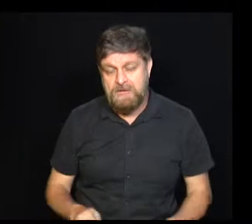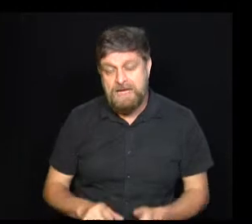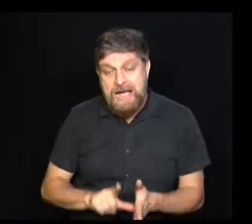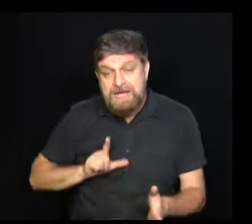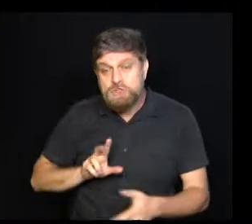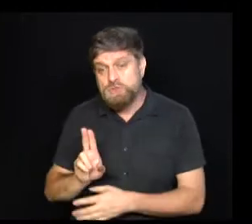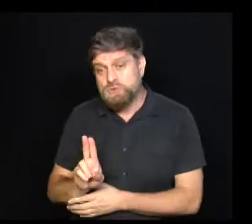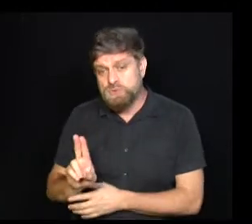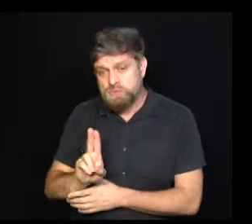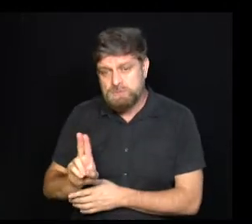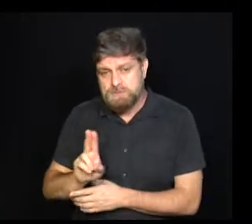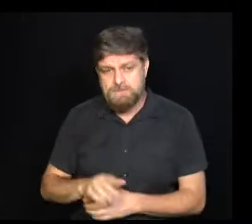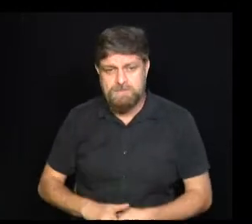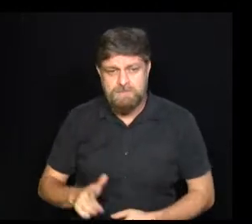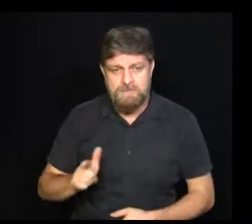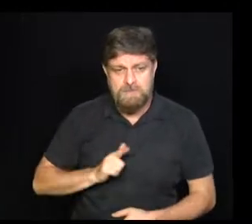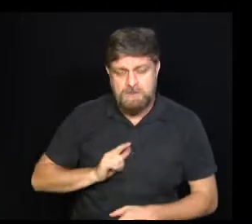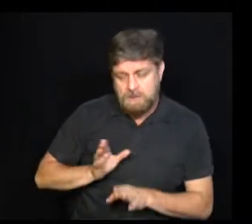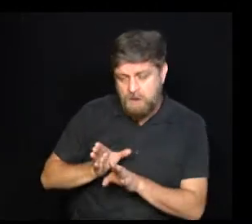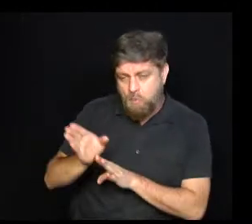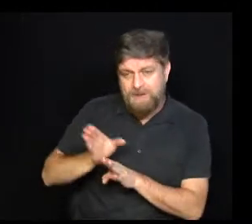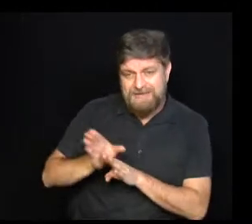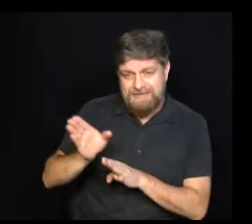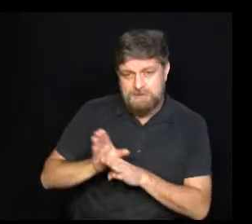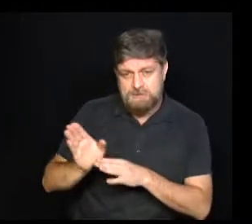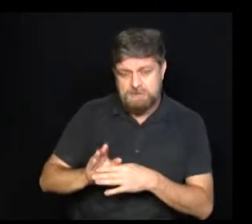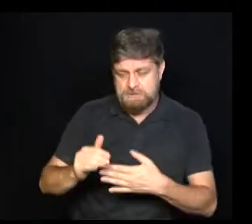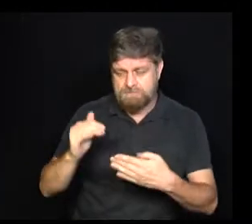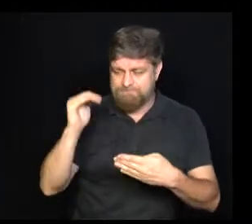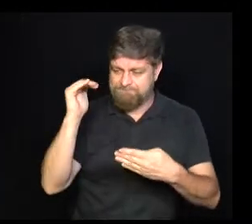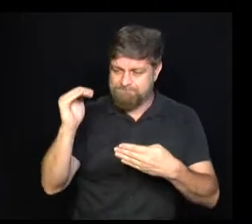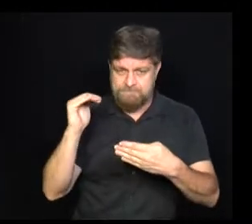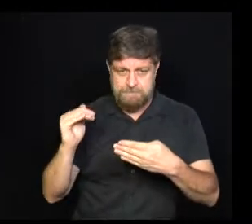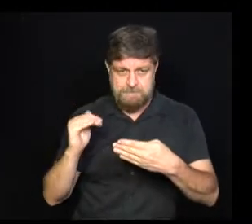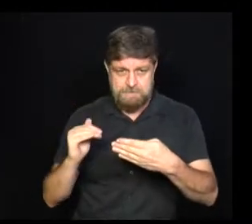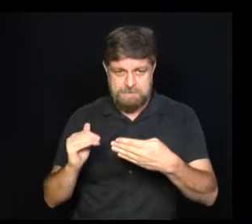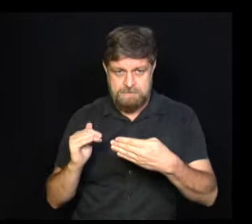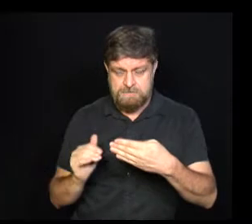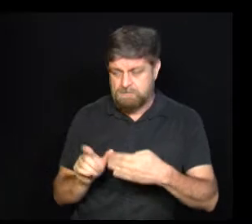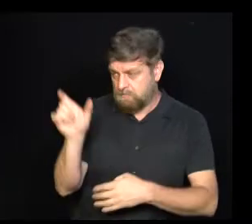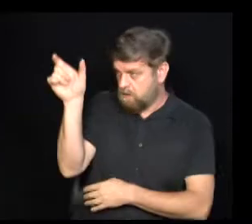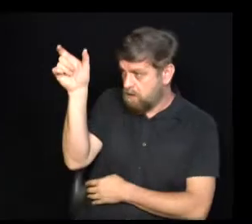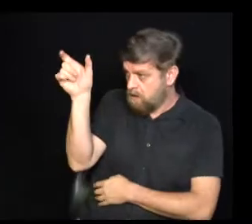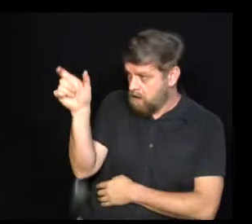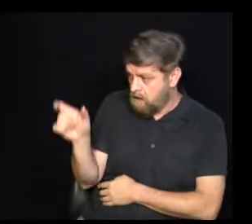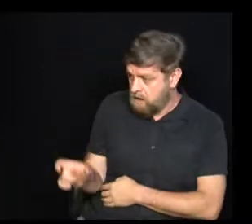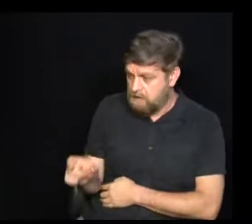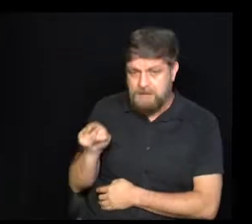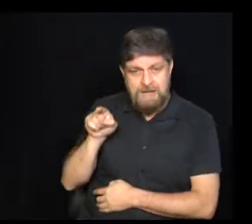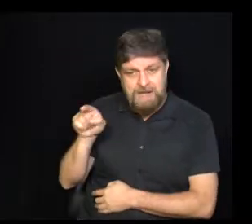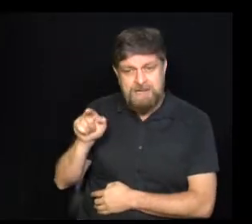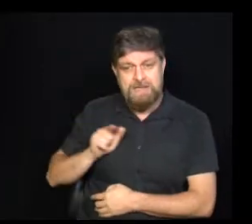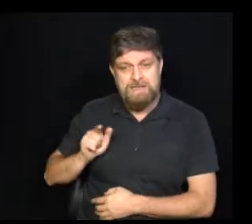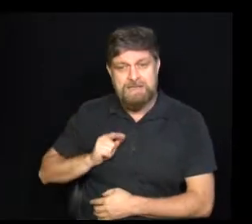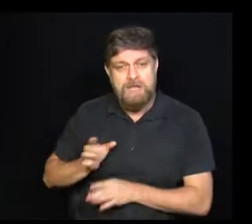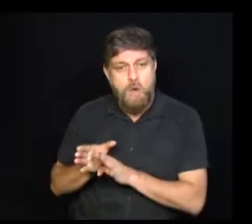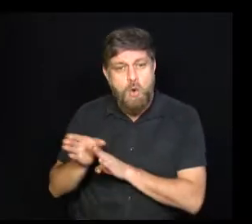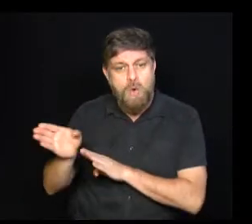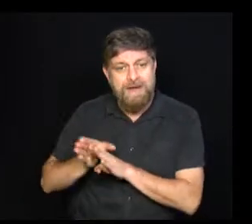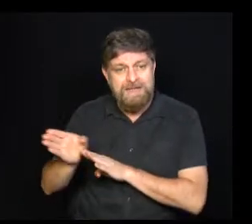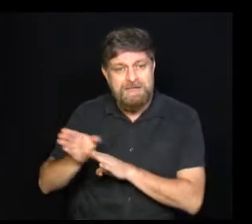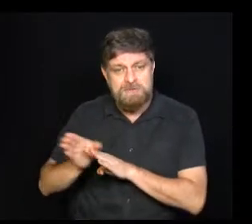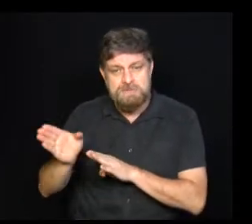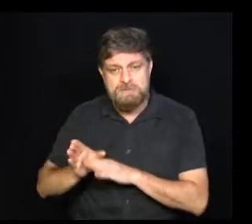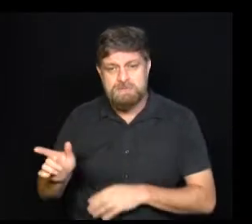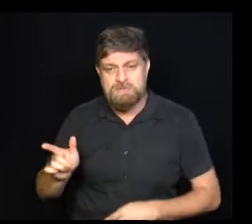botão. Aí tem algumas orientações, no canto direito a gente verifica ali orientações, então, são